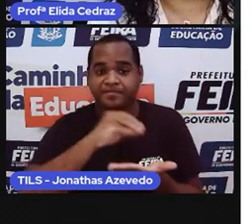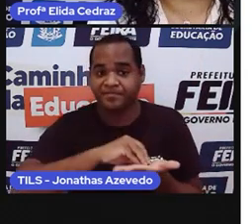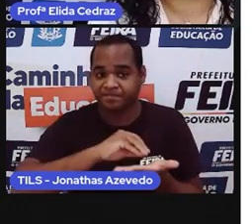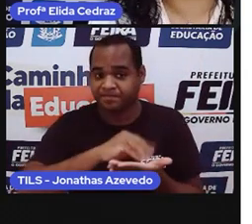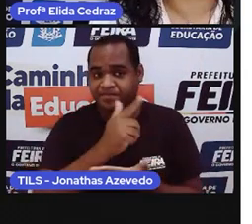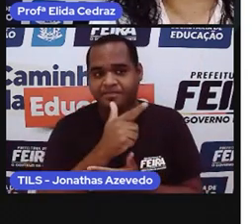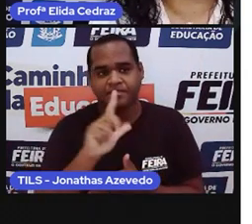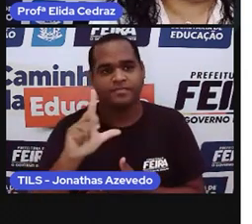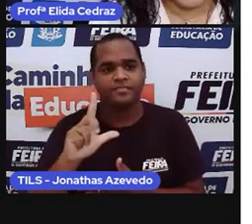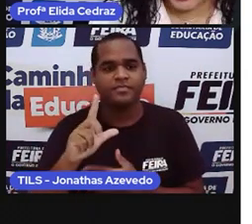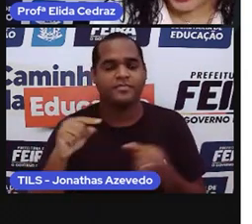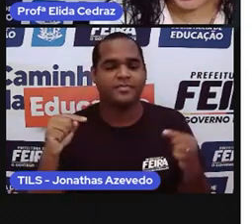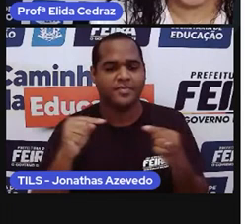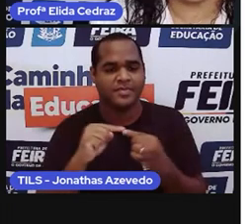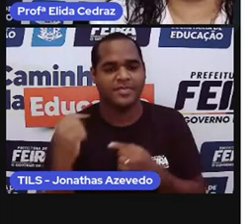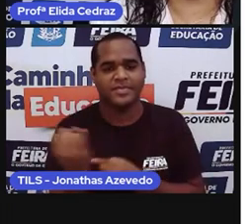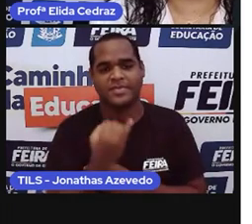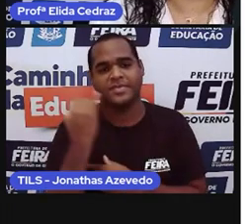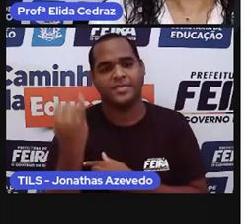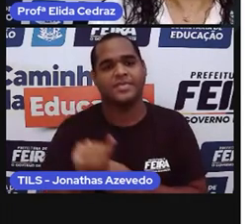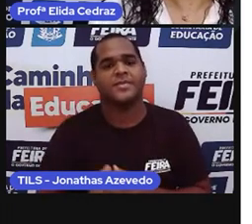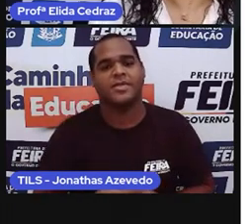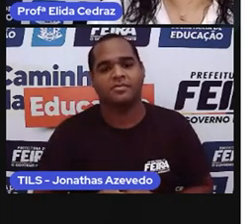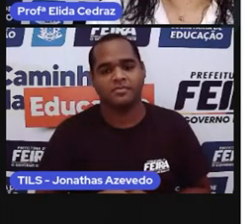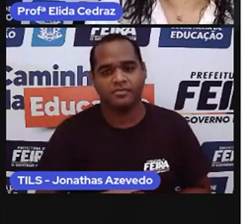da cantiga Ciranda Cirandinha.